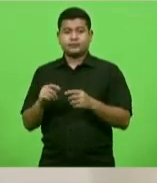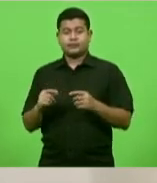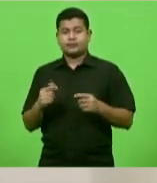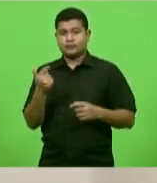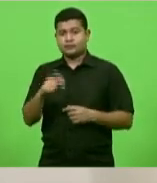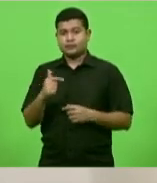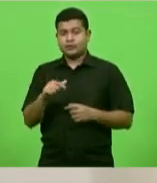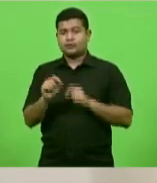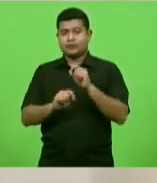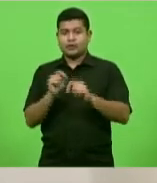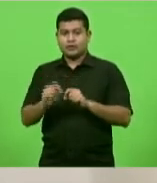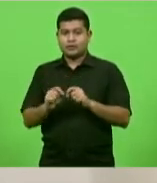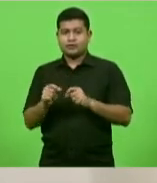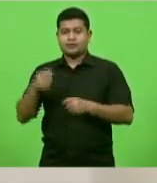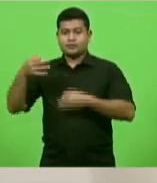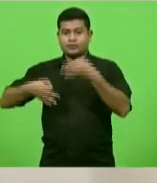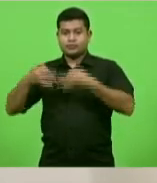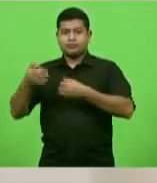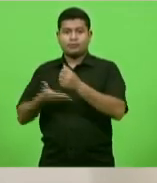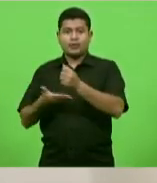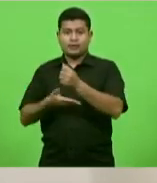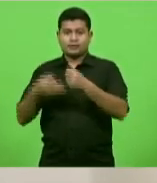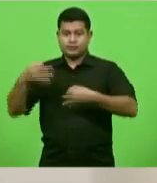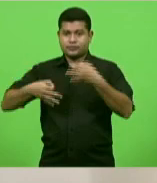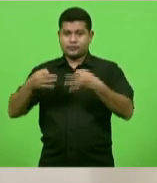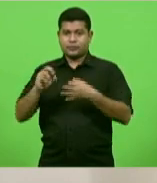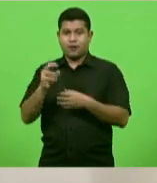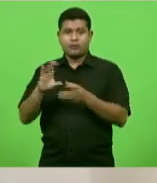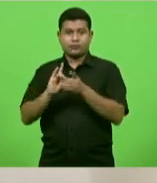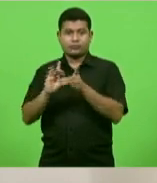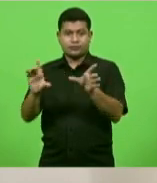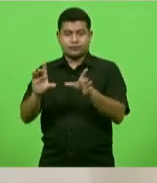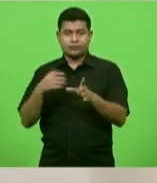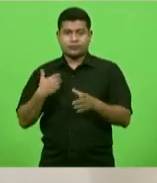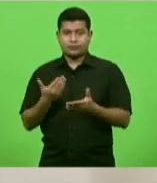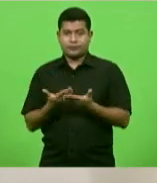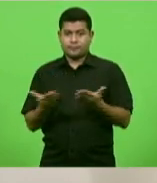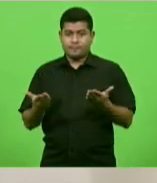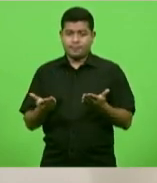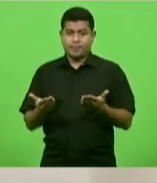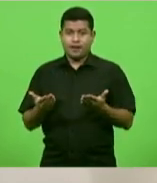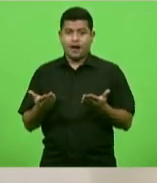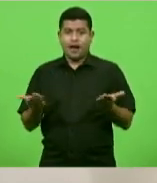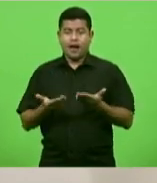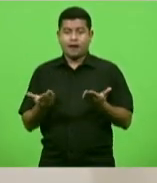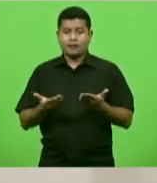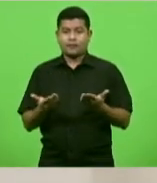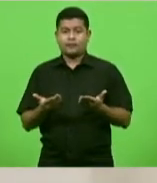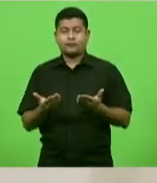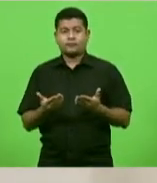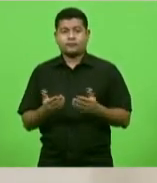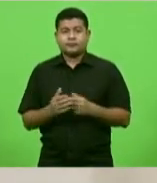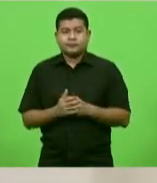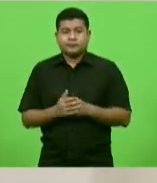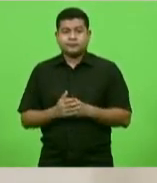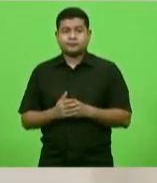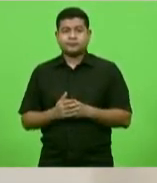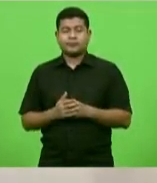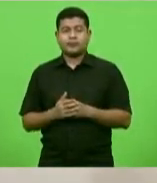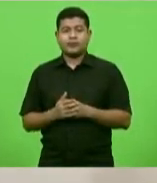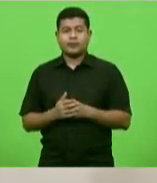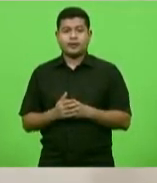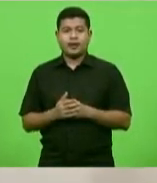democrática, como forma de garantia da estabilidade institucional em um regime presidencialista. Deveras,